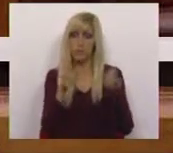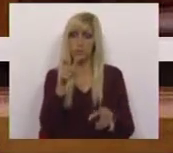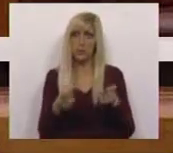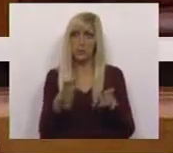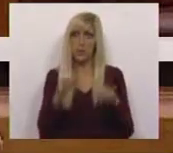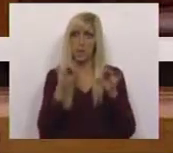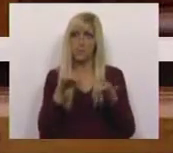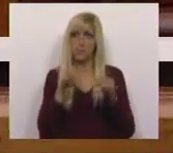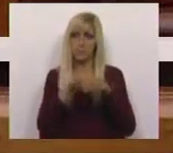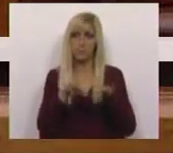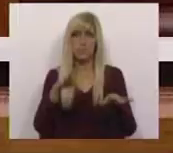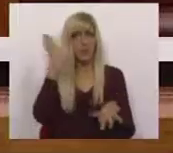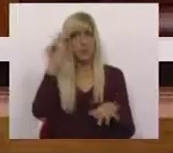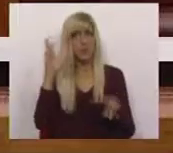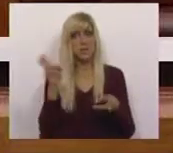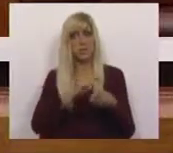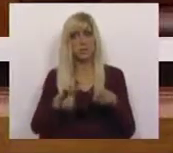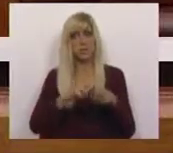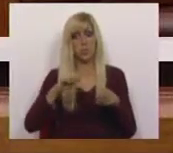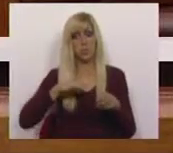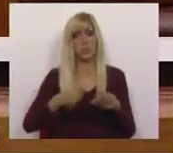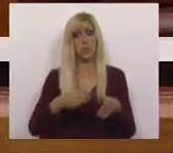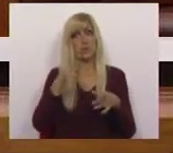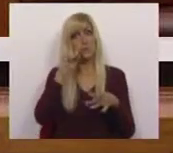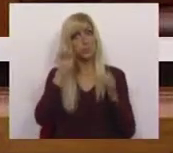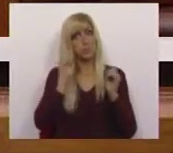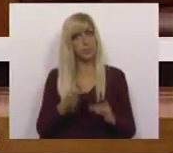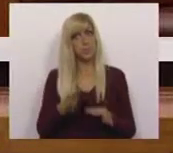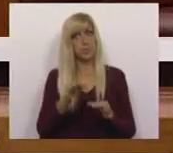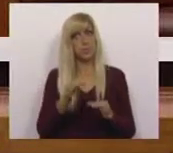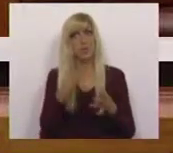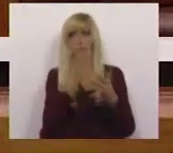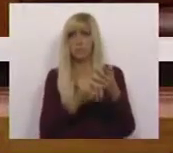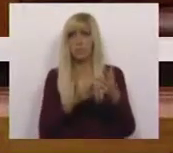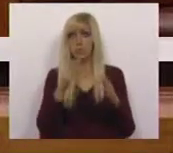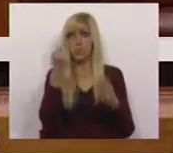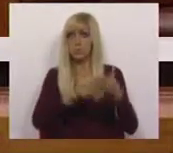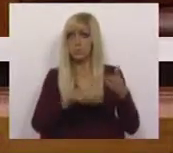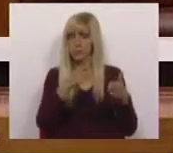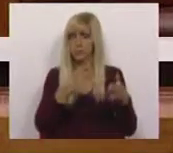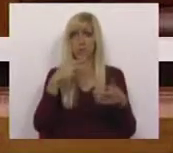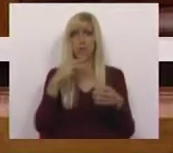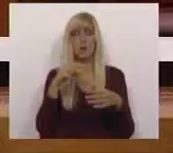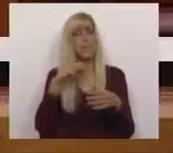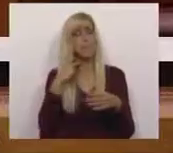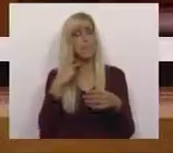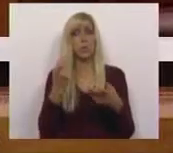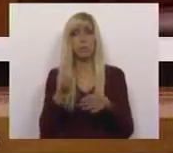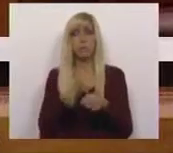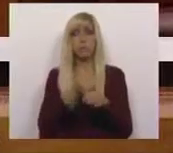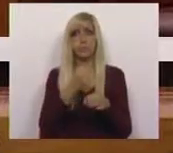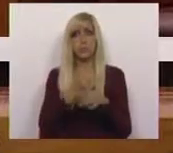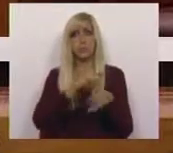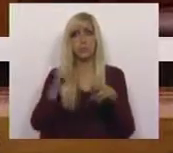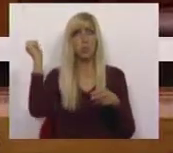animais. Ao nível energético, os Verdes garantiram o alargamento da dedução à coleta para a microprodução de energia a partir de fonte